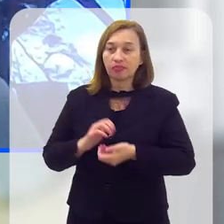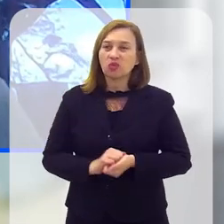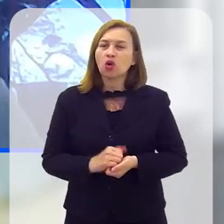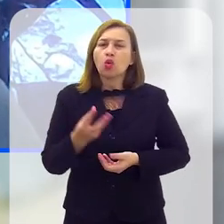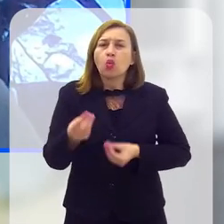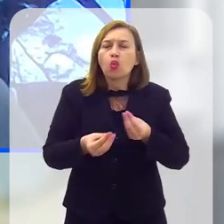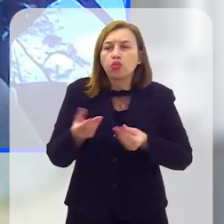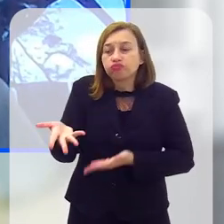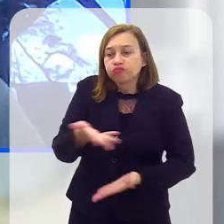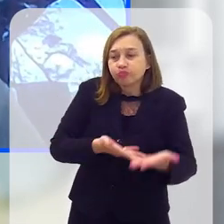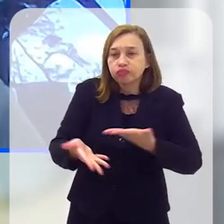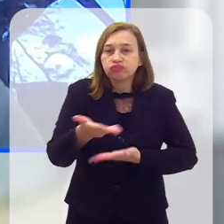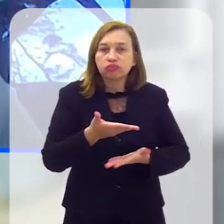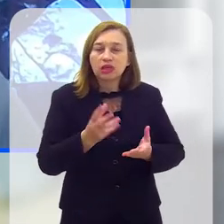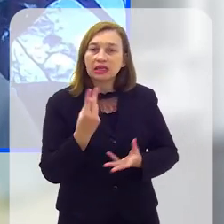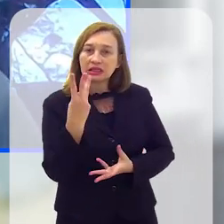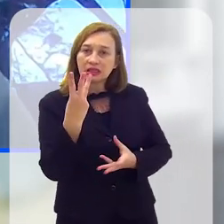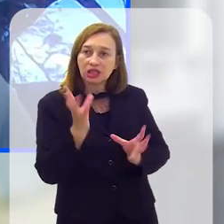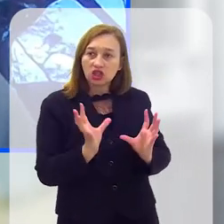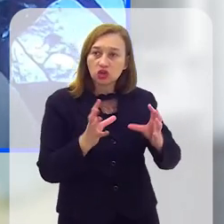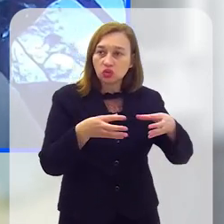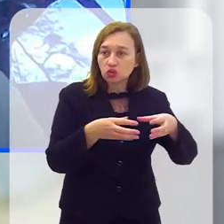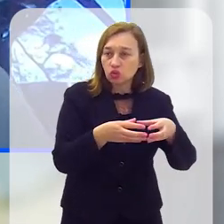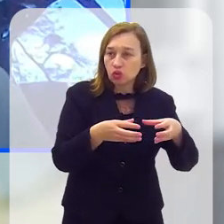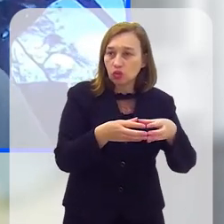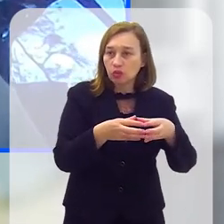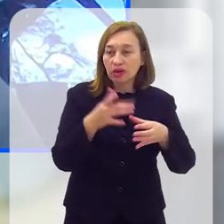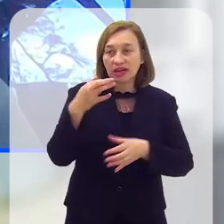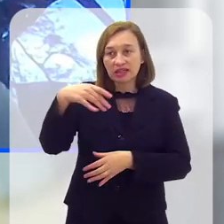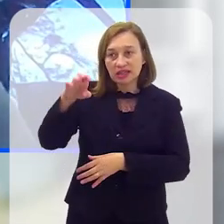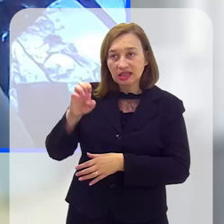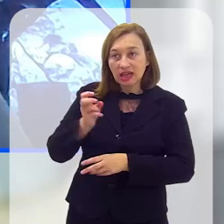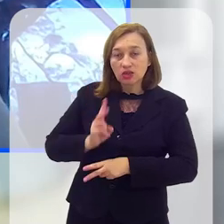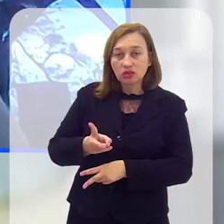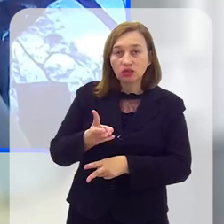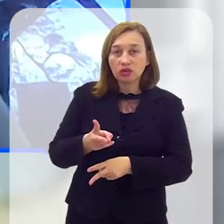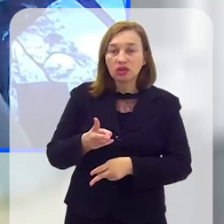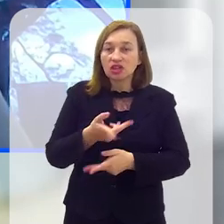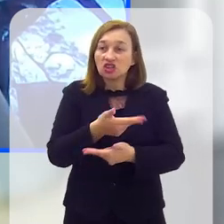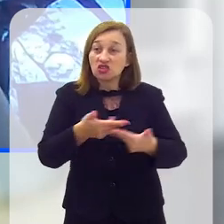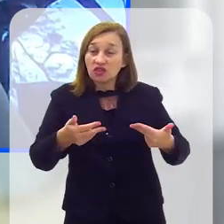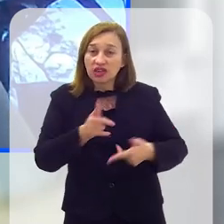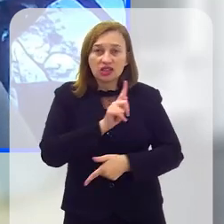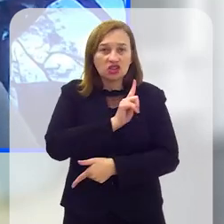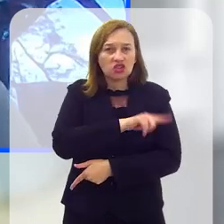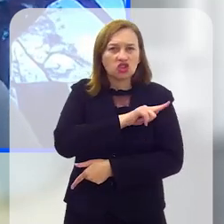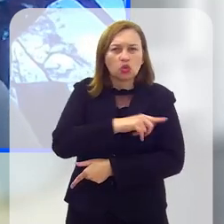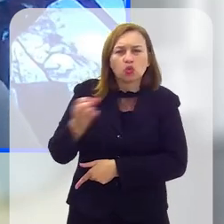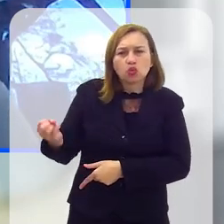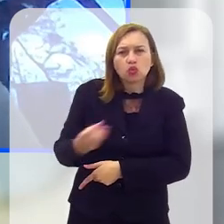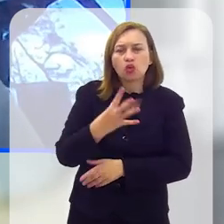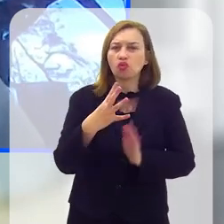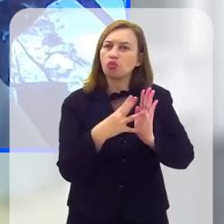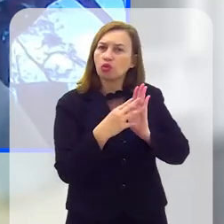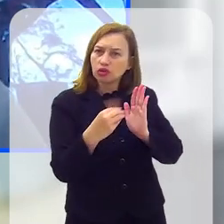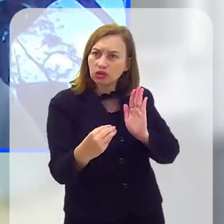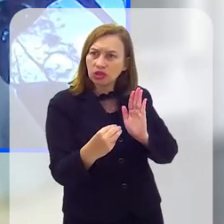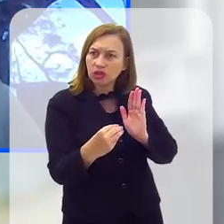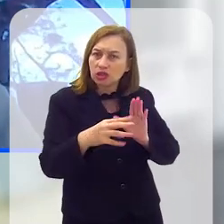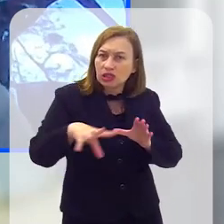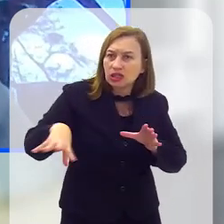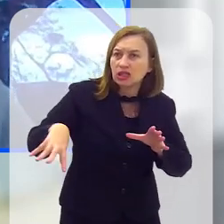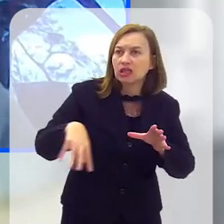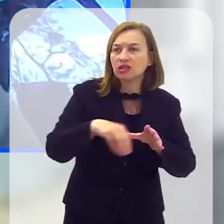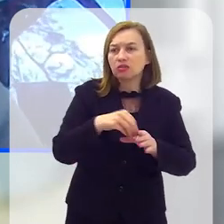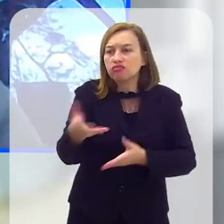foi partilhado entre três grupos e a SEDAI permanece, existe uma complexidade de gestão nesse novo modelo